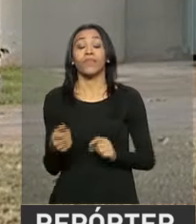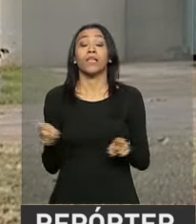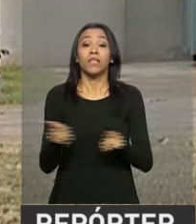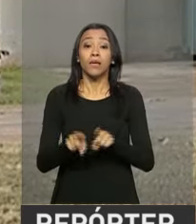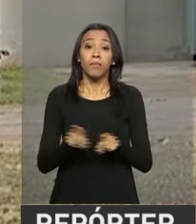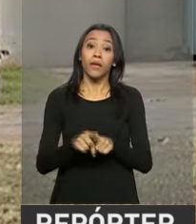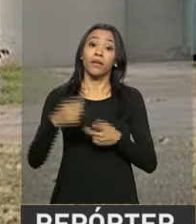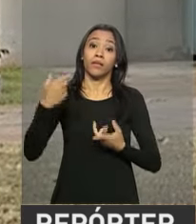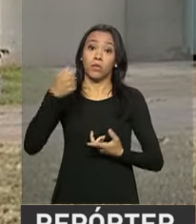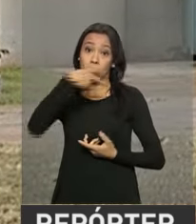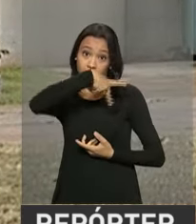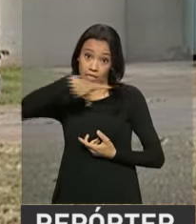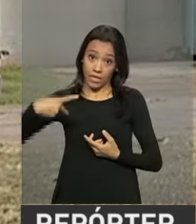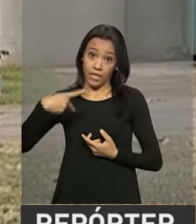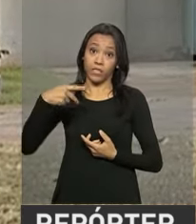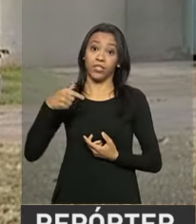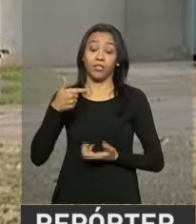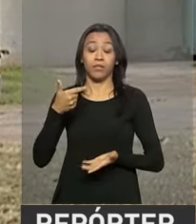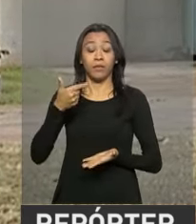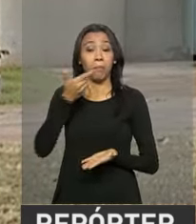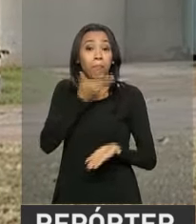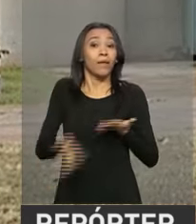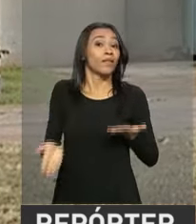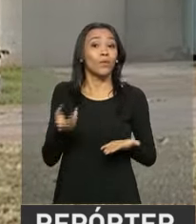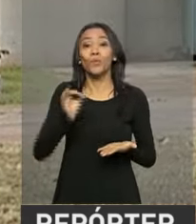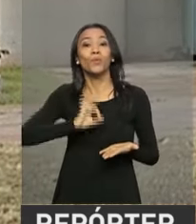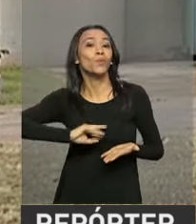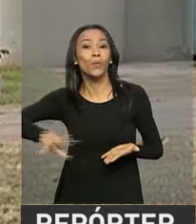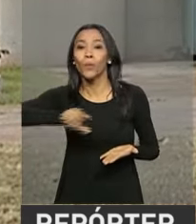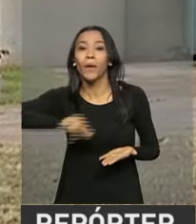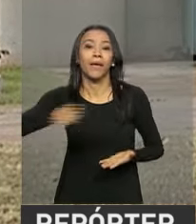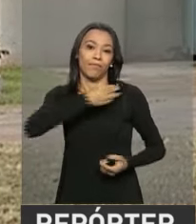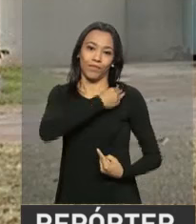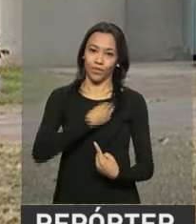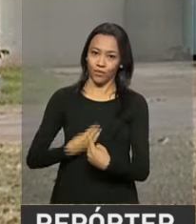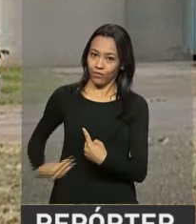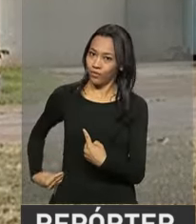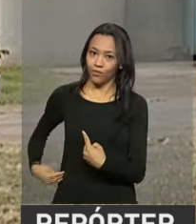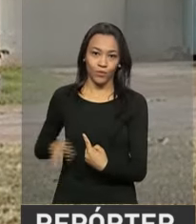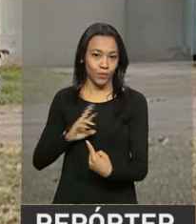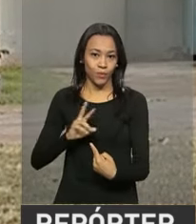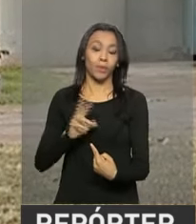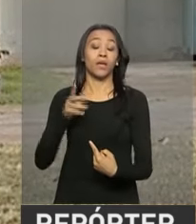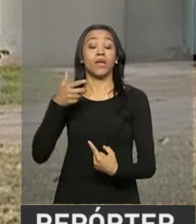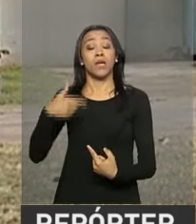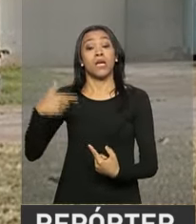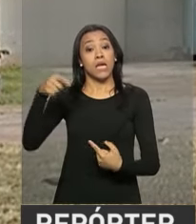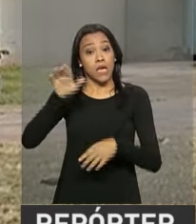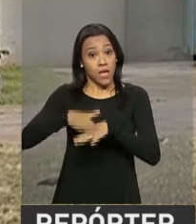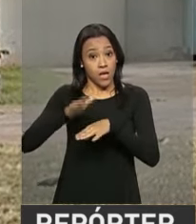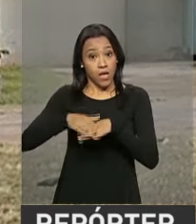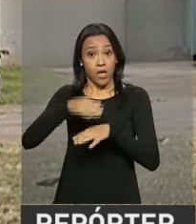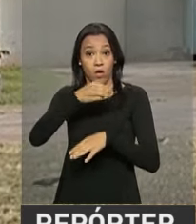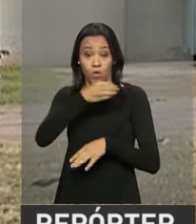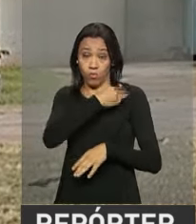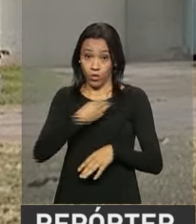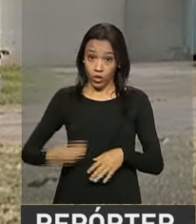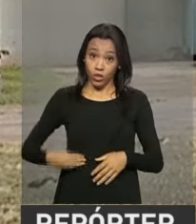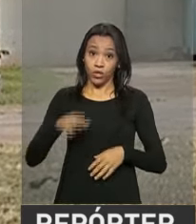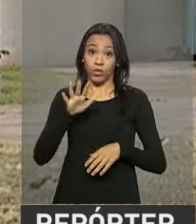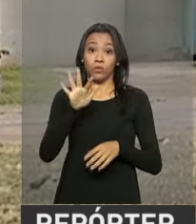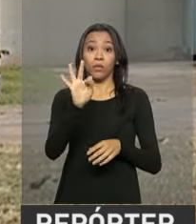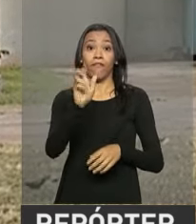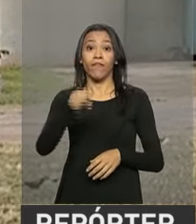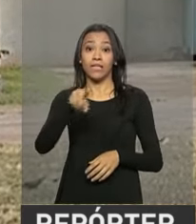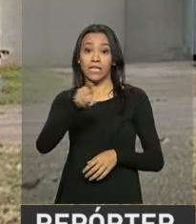cargo de presidente do Banco Central perdeu status de ministro de Estado, Henrique Meirelles explicou que a ideia é enviar